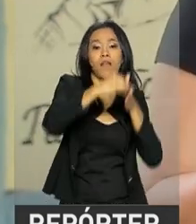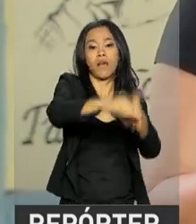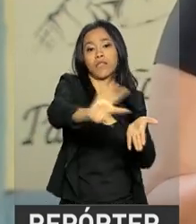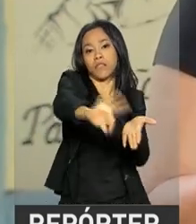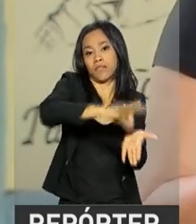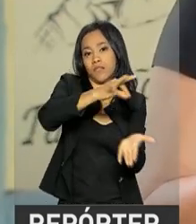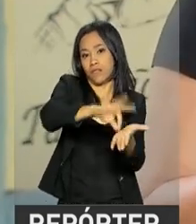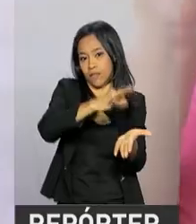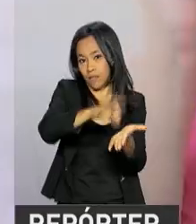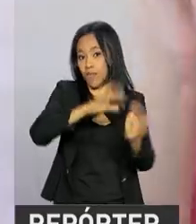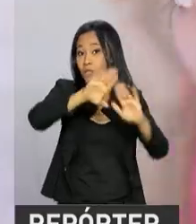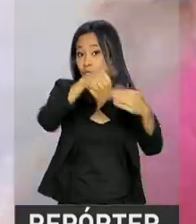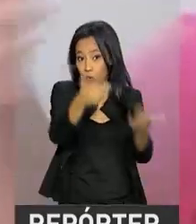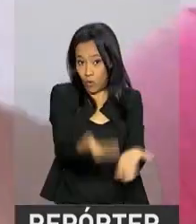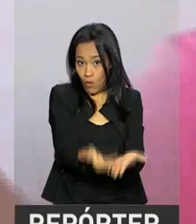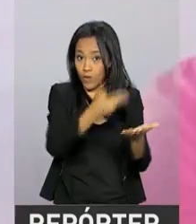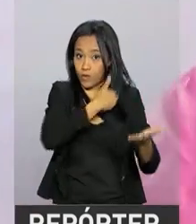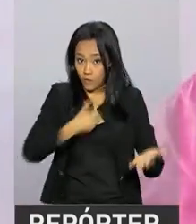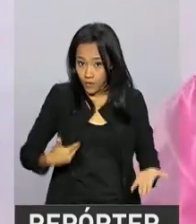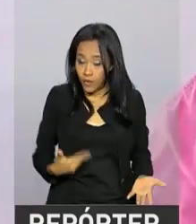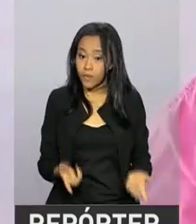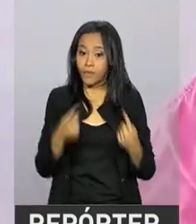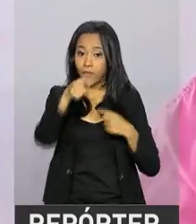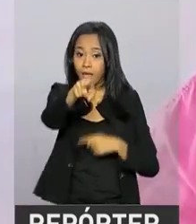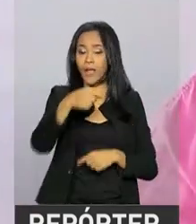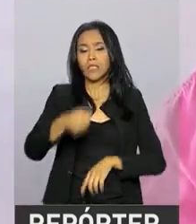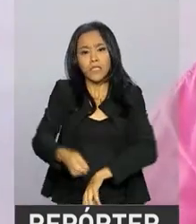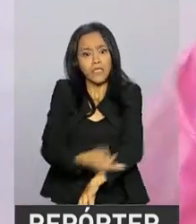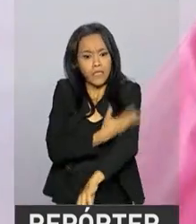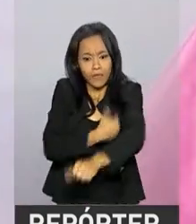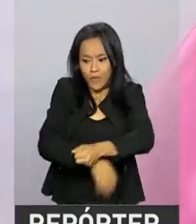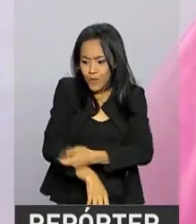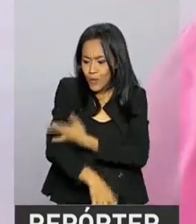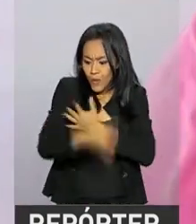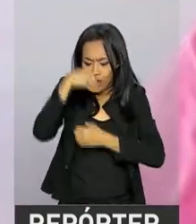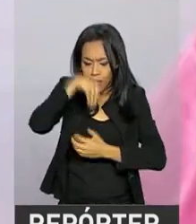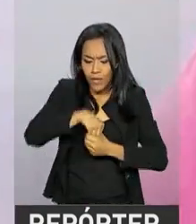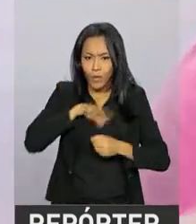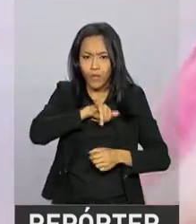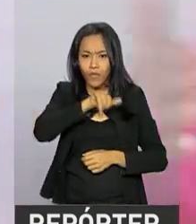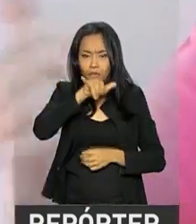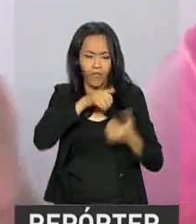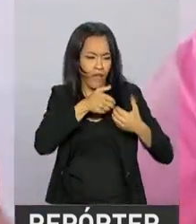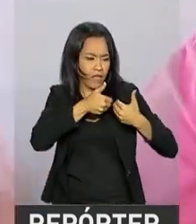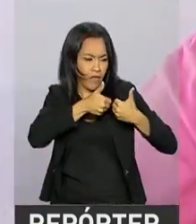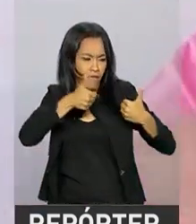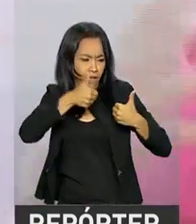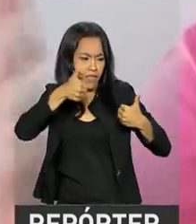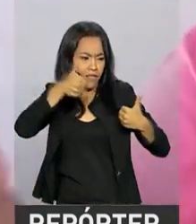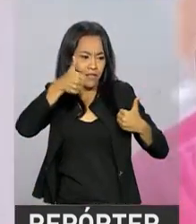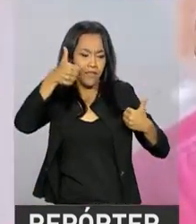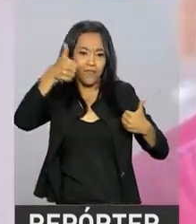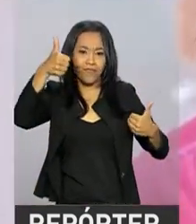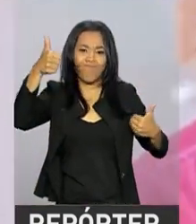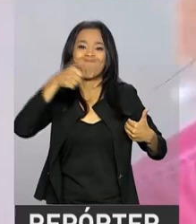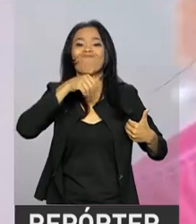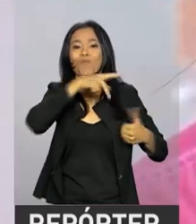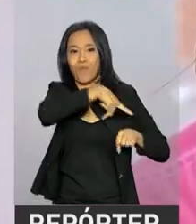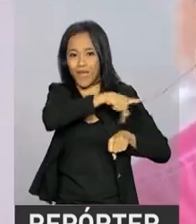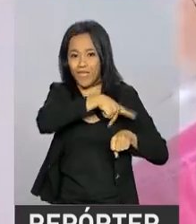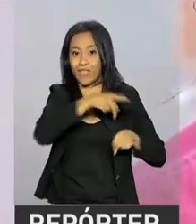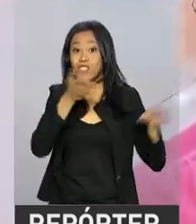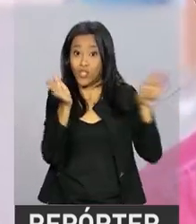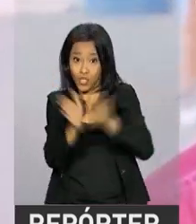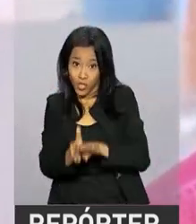da rede pública. Julis conta que se emocionou no avião ao ver que estava se afastando mais da Venezuela. Ao chegar a